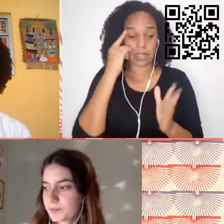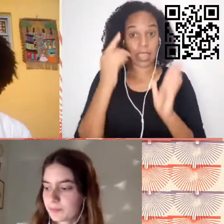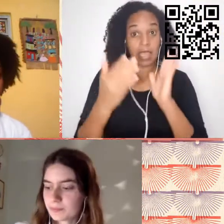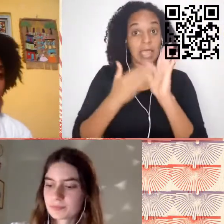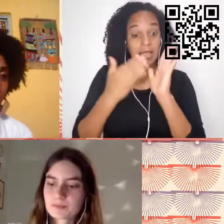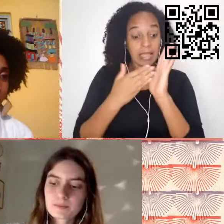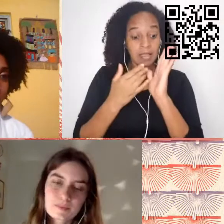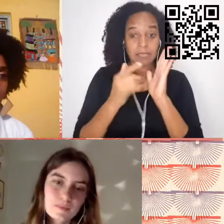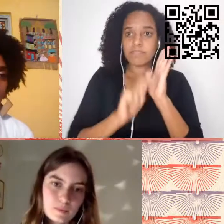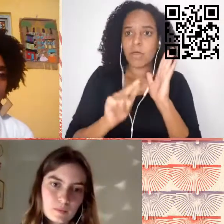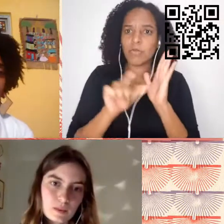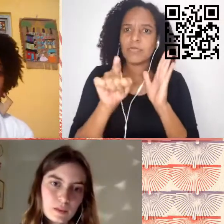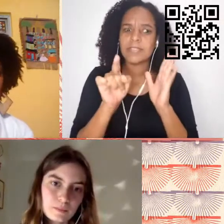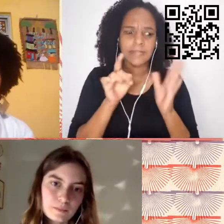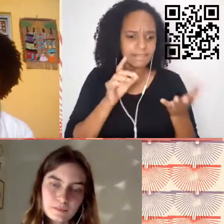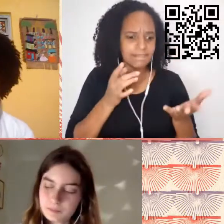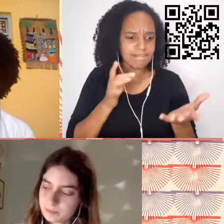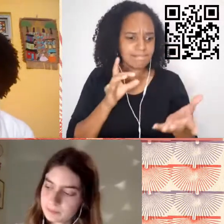literatura.